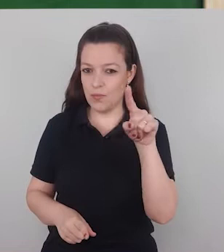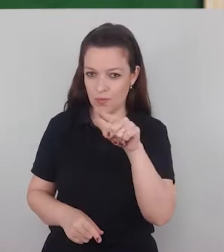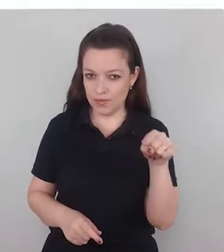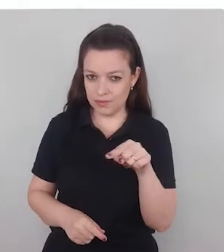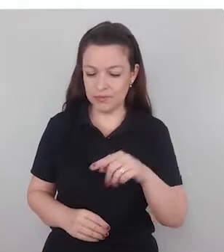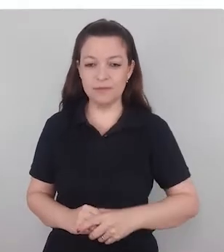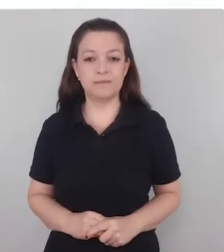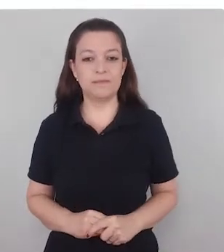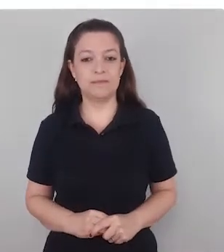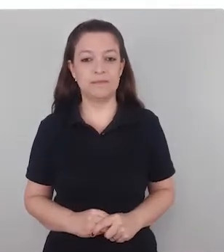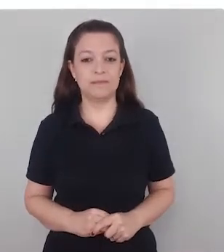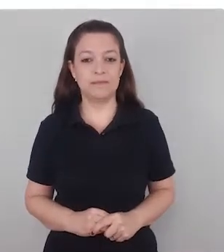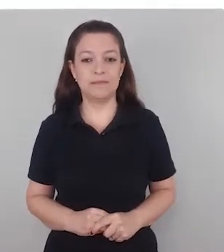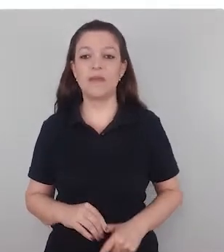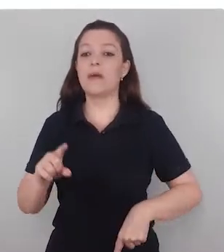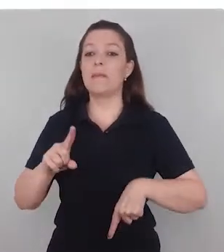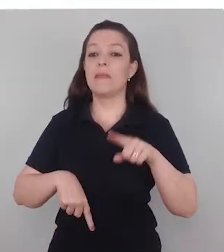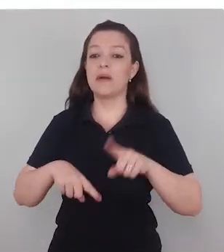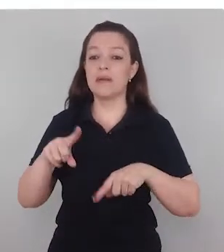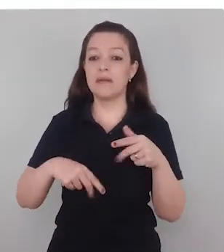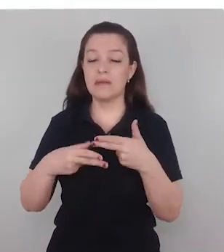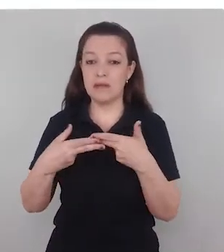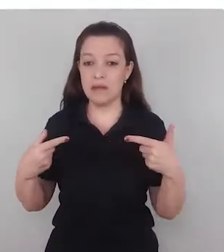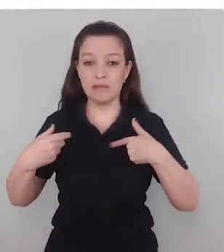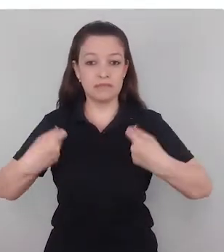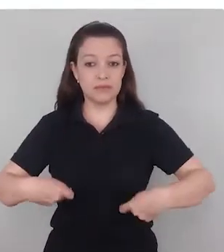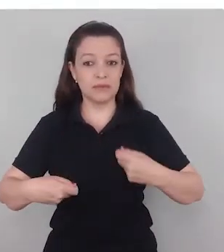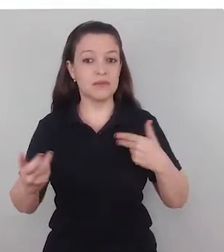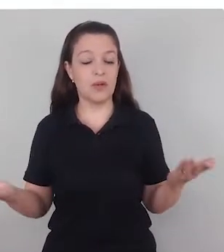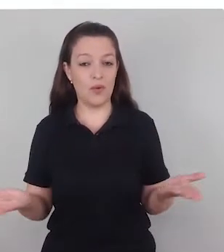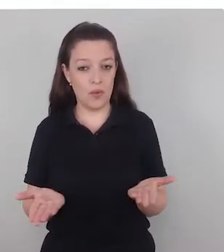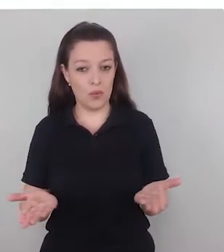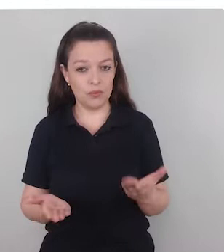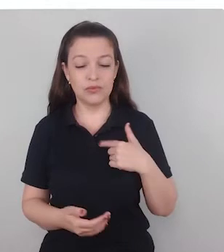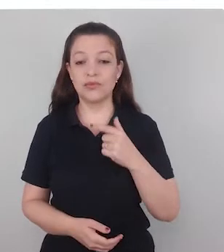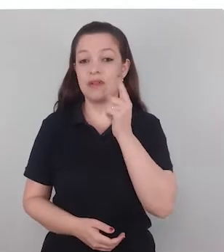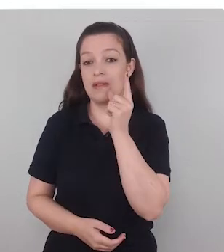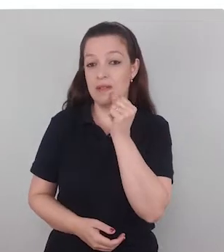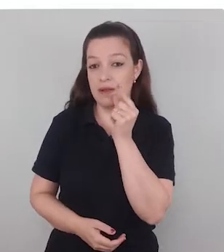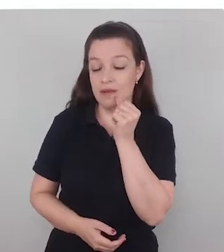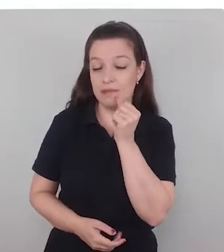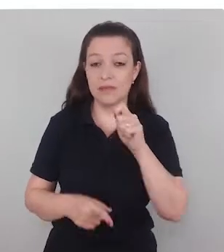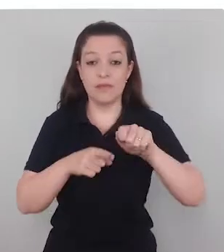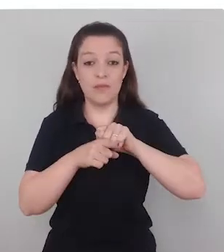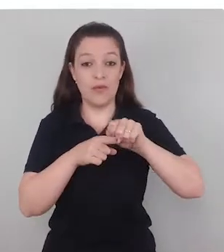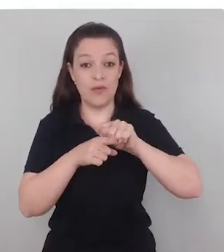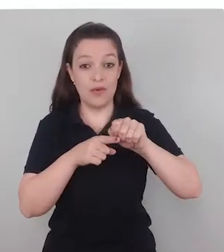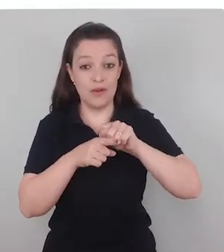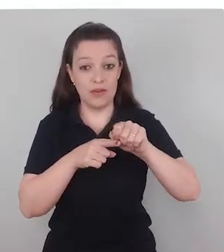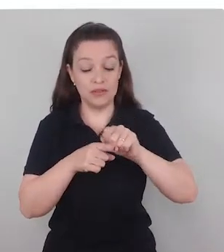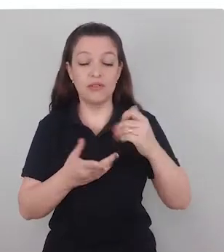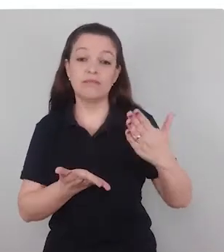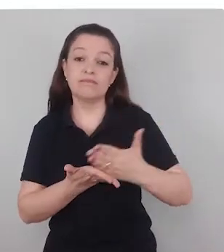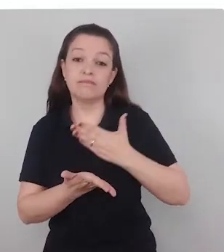quiz. Materiais que nós vamos precisar para a aula de hoje. O lápis, borracha, caderno ou